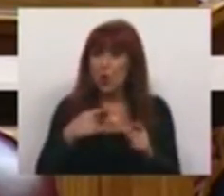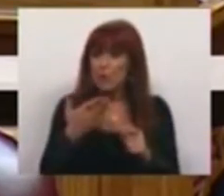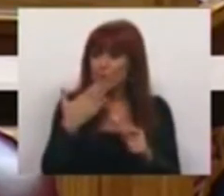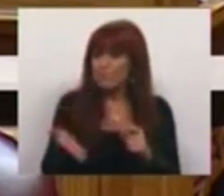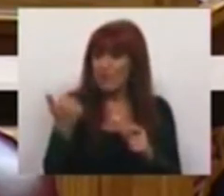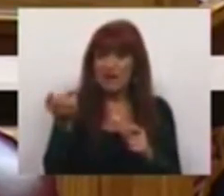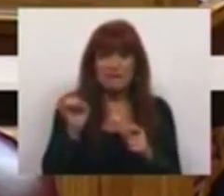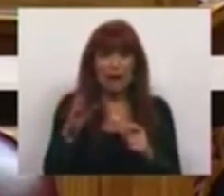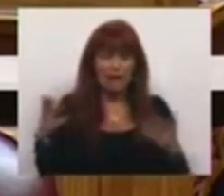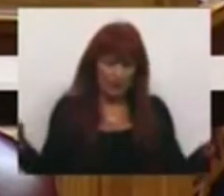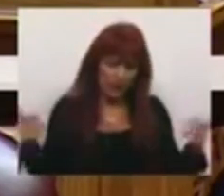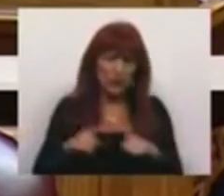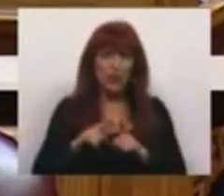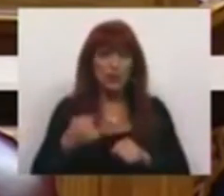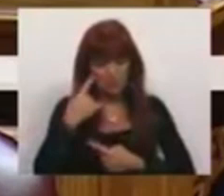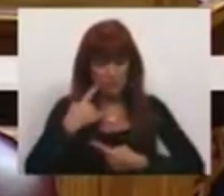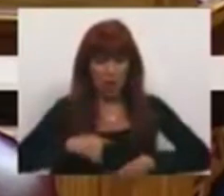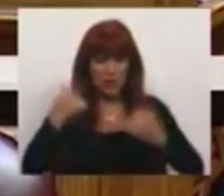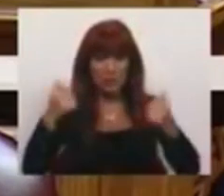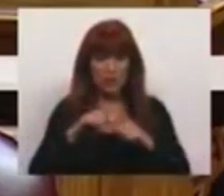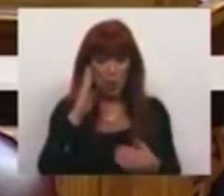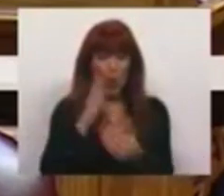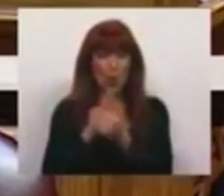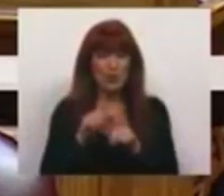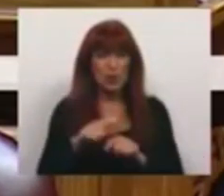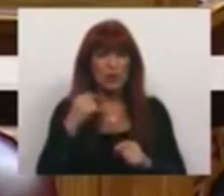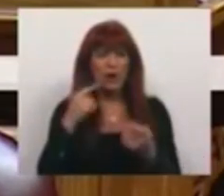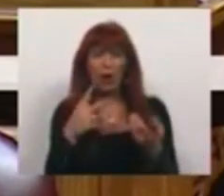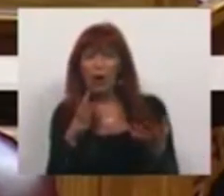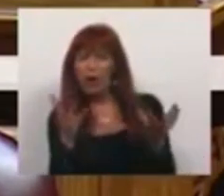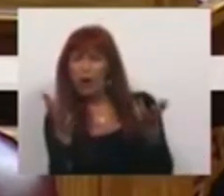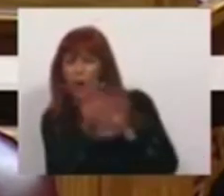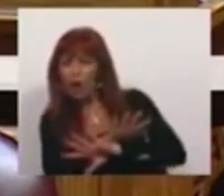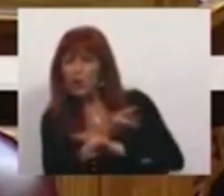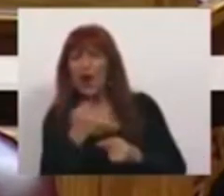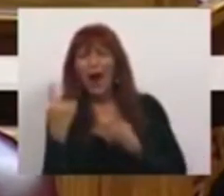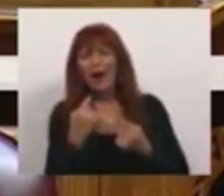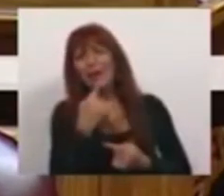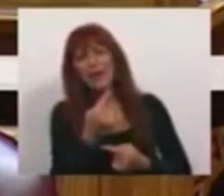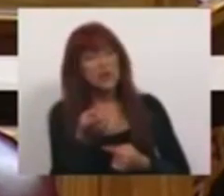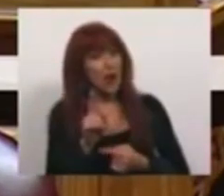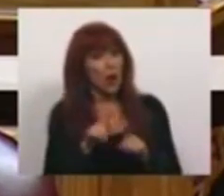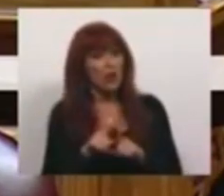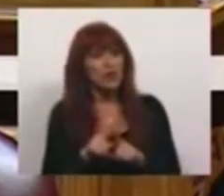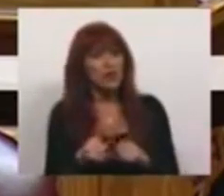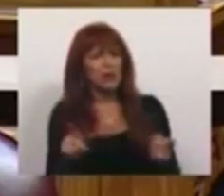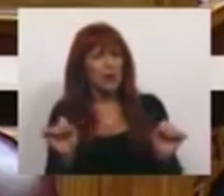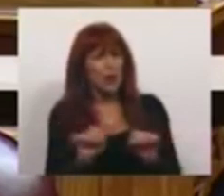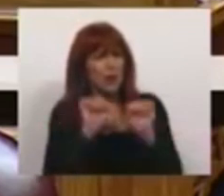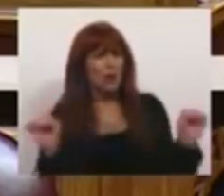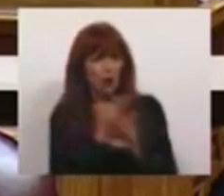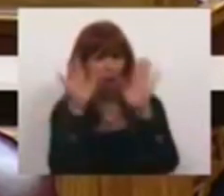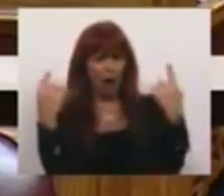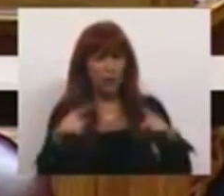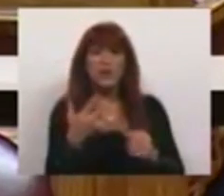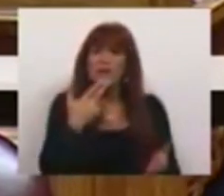omitiu. Aliás, o que demonstra que este processo não foi tão obscuro como alguém pretendeu fazer crer, porque isso ficou claro. E